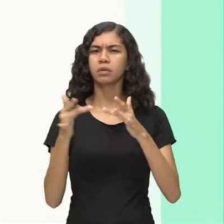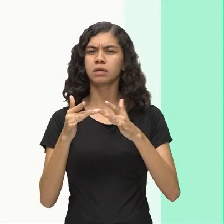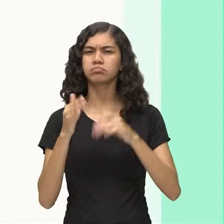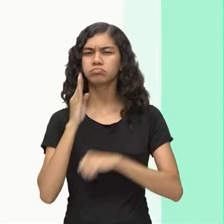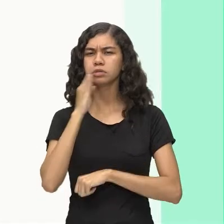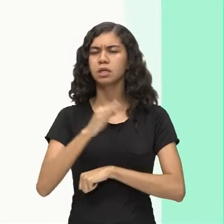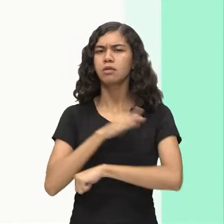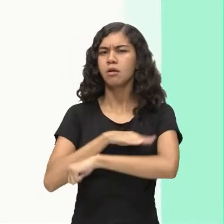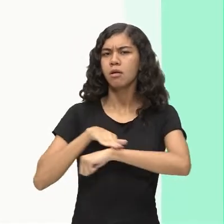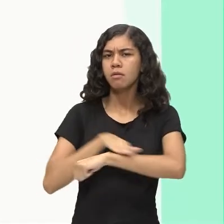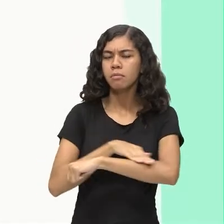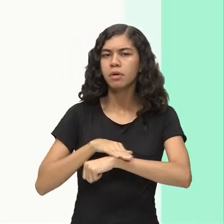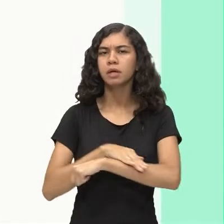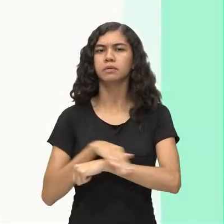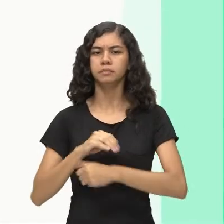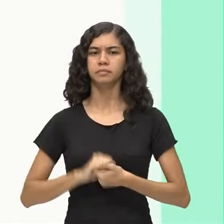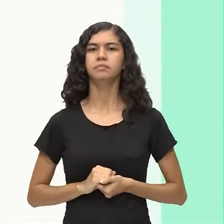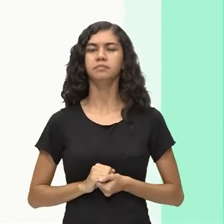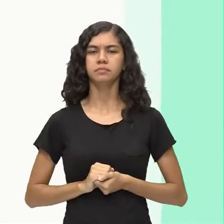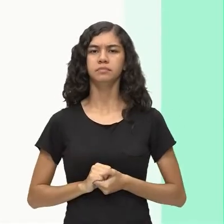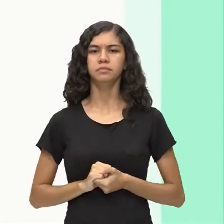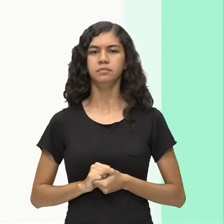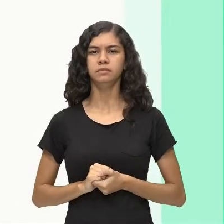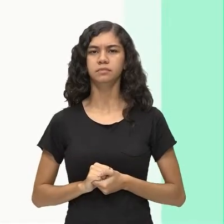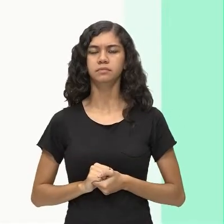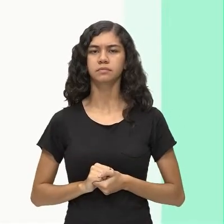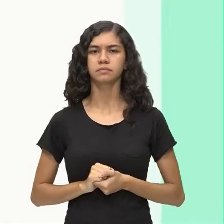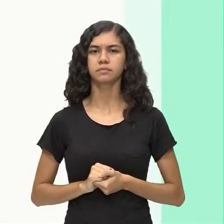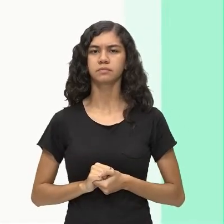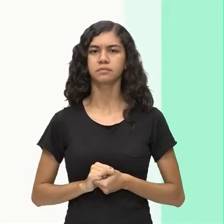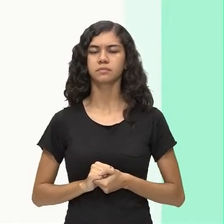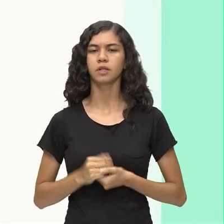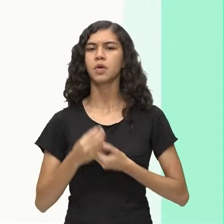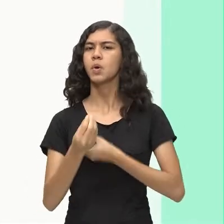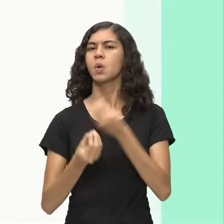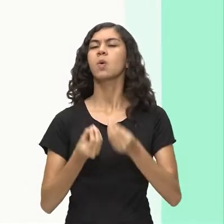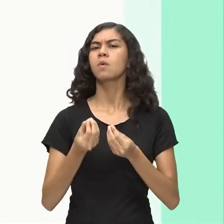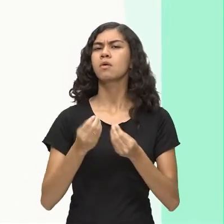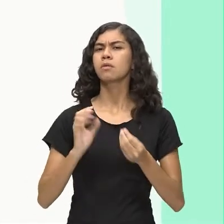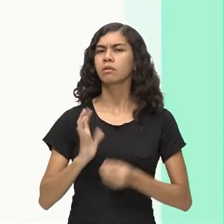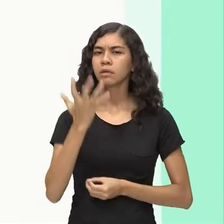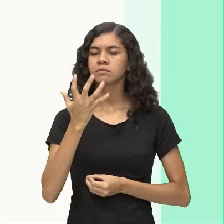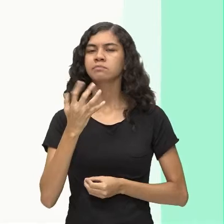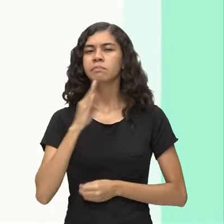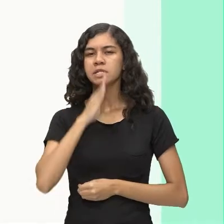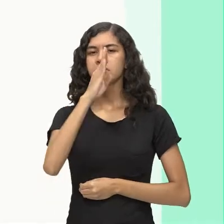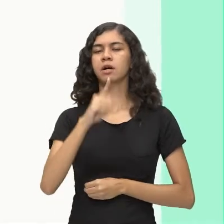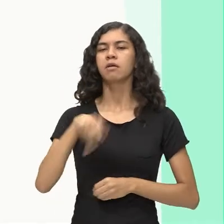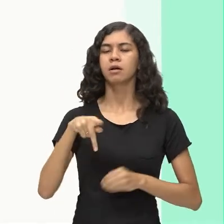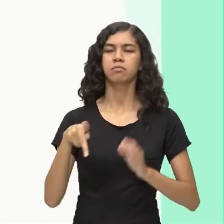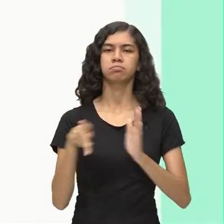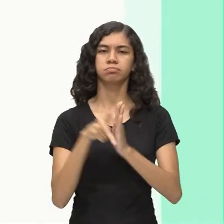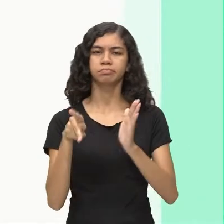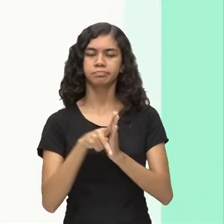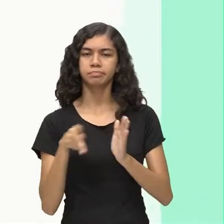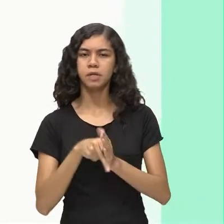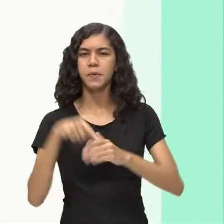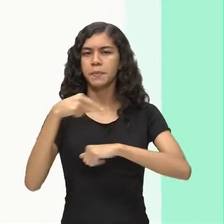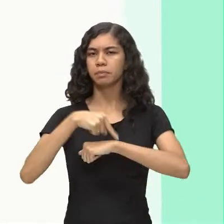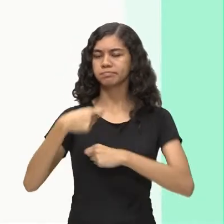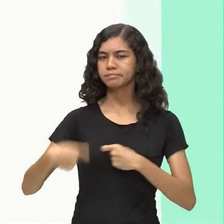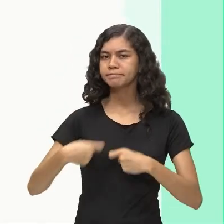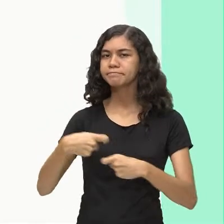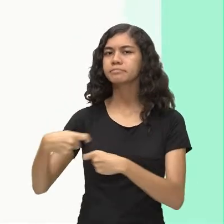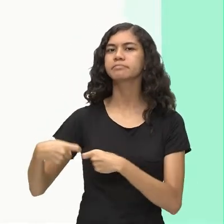pele ou com a mucosa infectada. E aí a principal forma é pela via sexual, que inclui o contato oral genital ou genital-genital